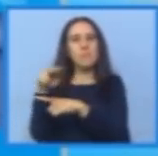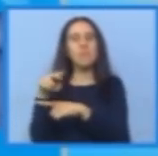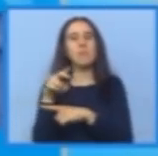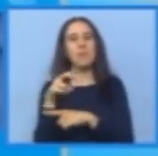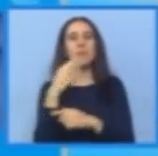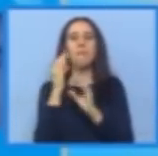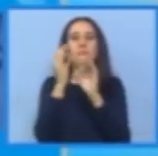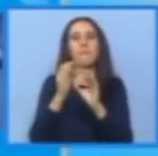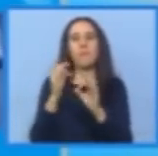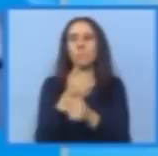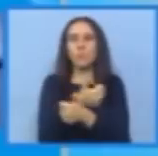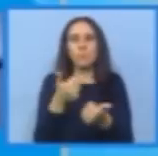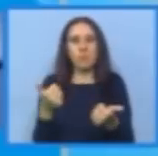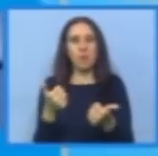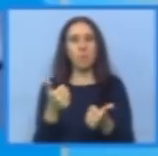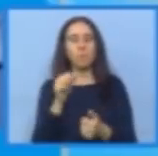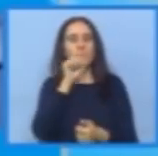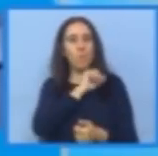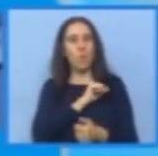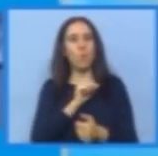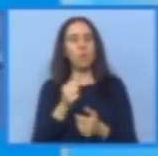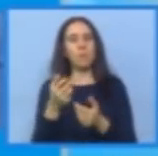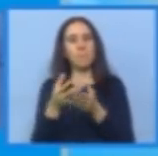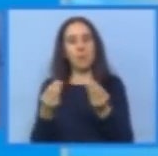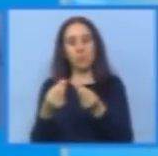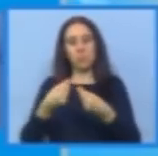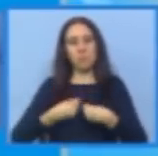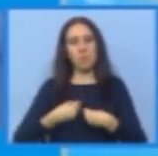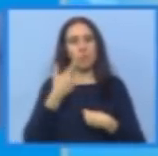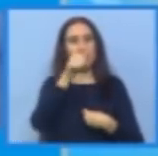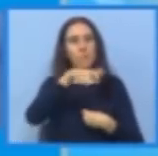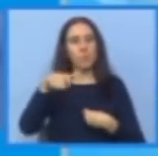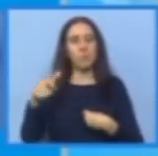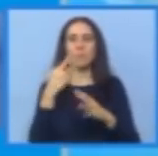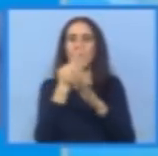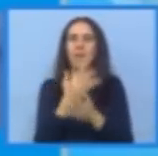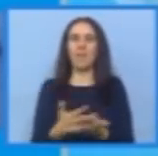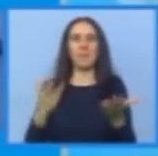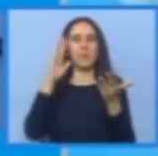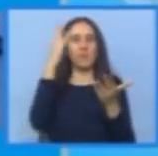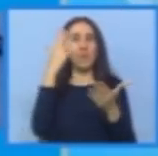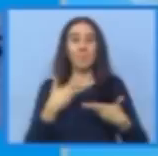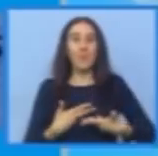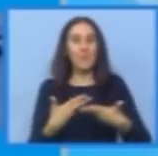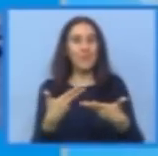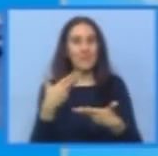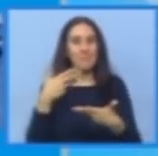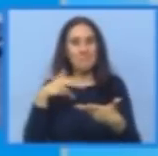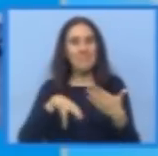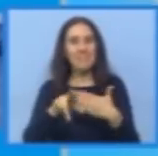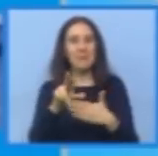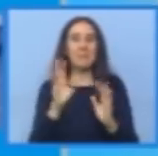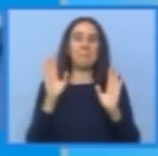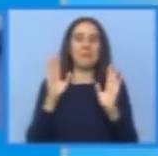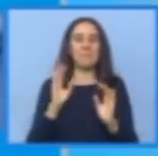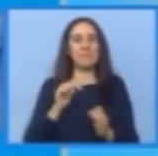bênção para que tudo corresse bem. E ao mesmo tempo recebiam bens dessas pessoas e depois faziam uma grande festa. Ainda me convidaram para ir também. Disse, bem,